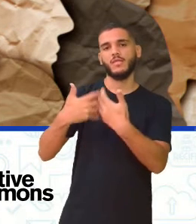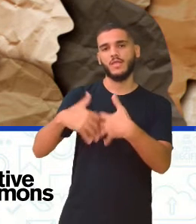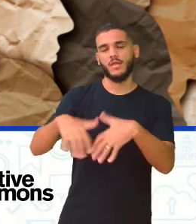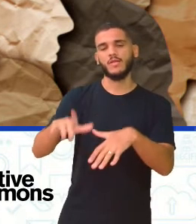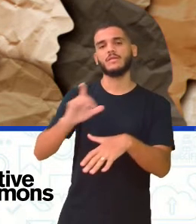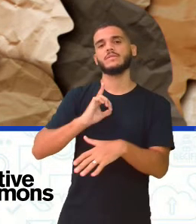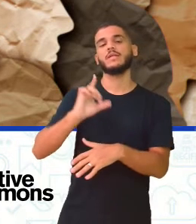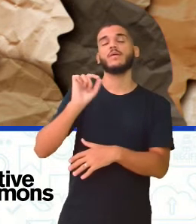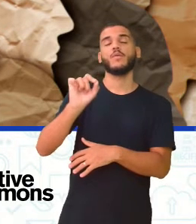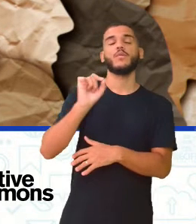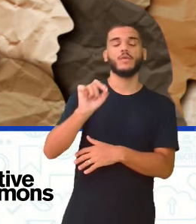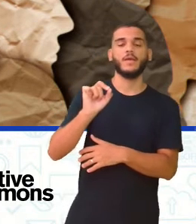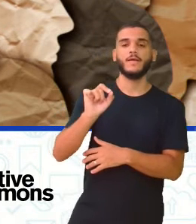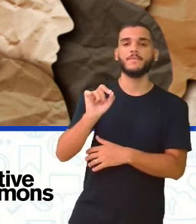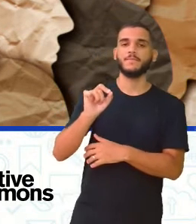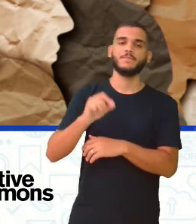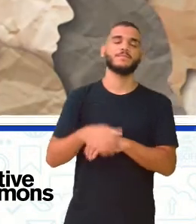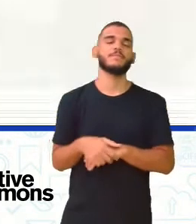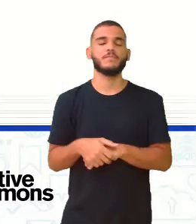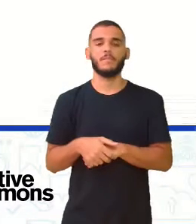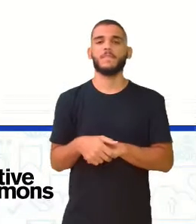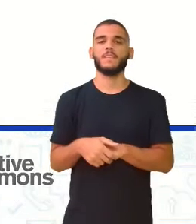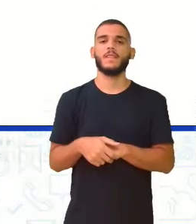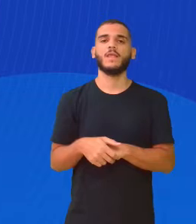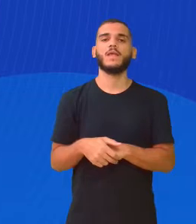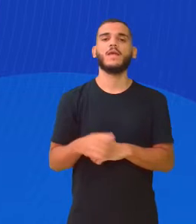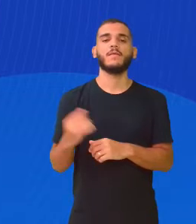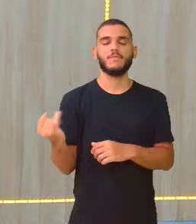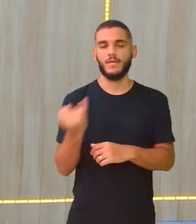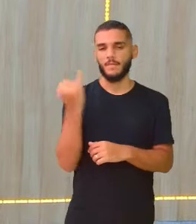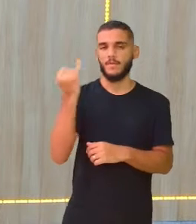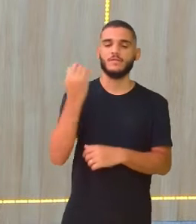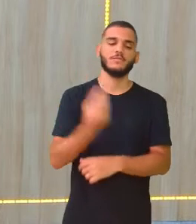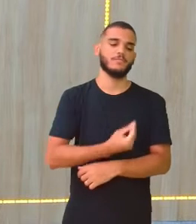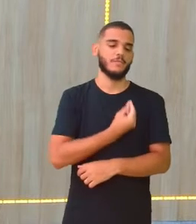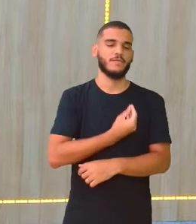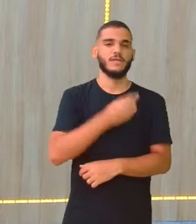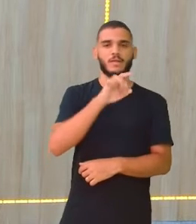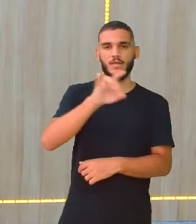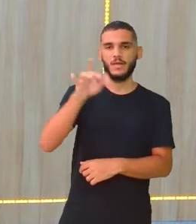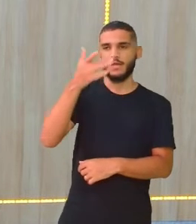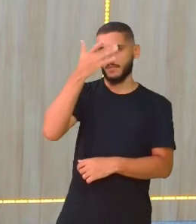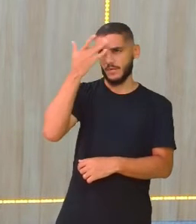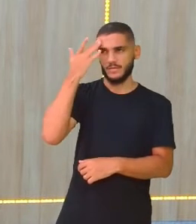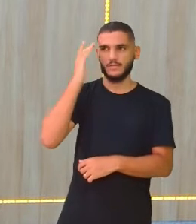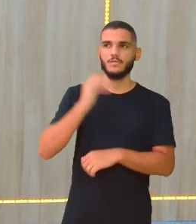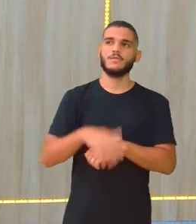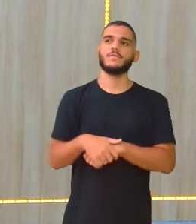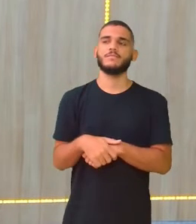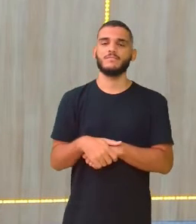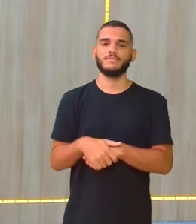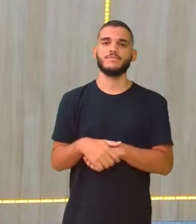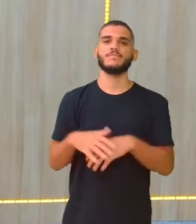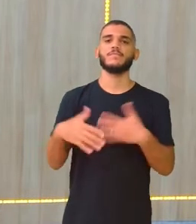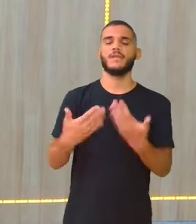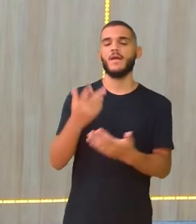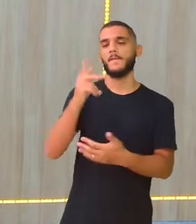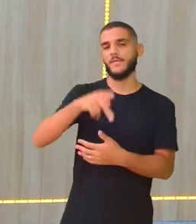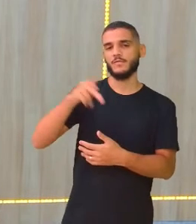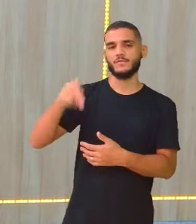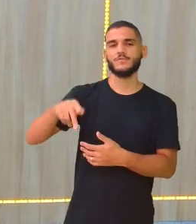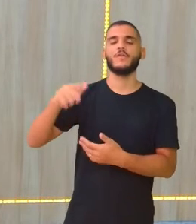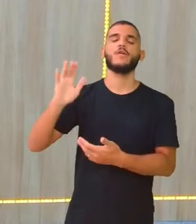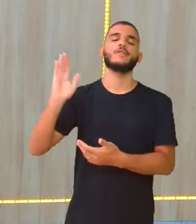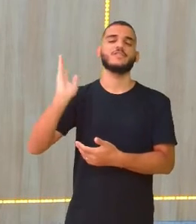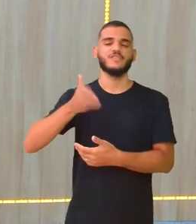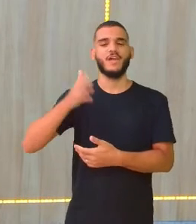papel importante nas nossas vidas. Já ficou azul, né? Então o professor Luciano já vai se